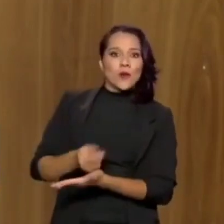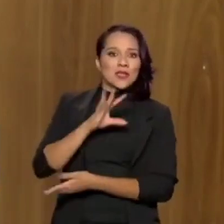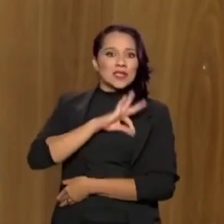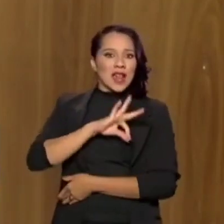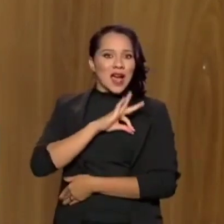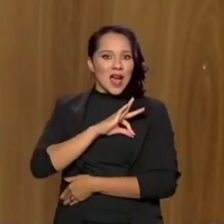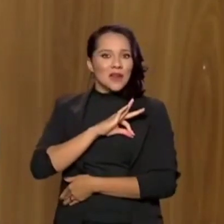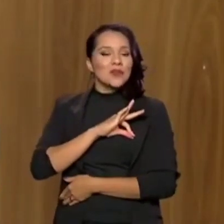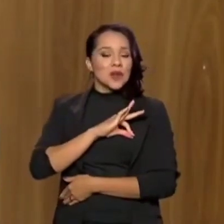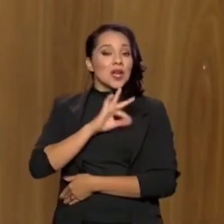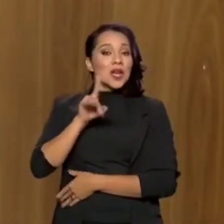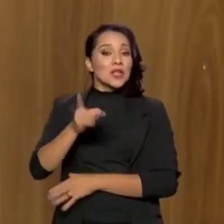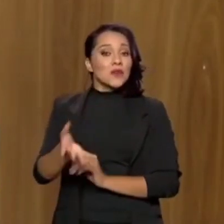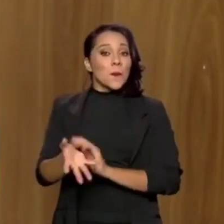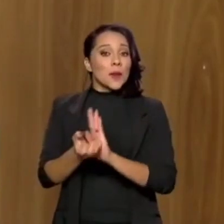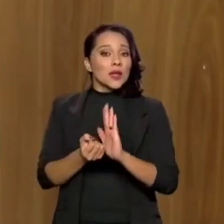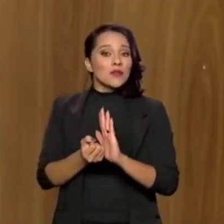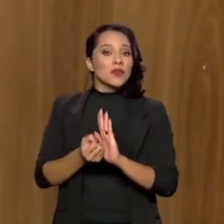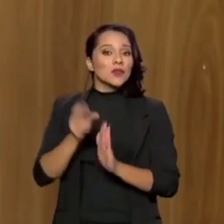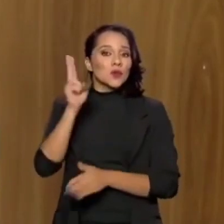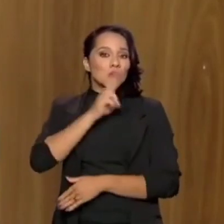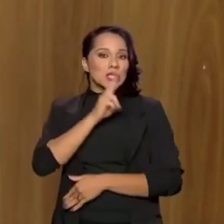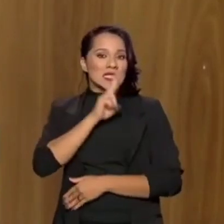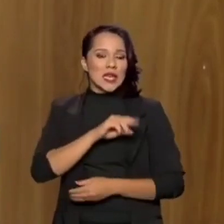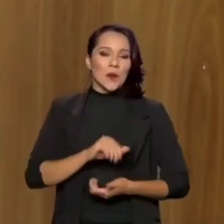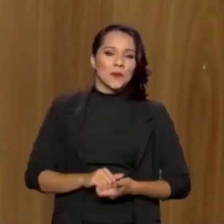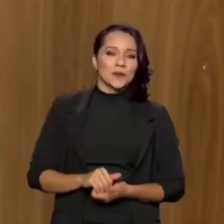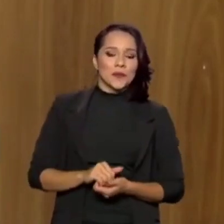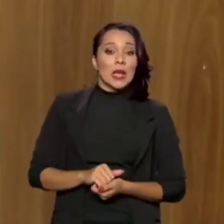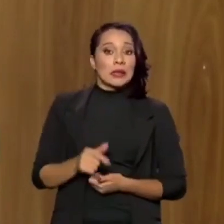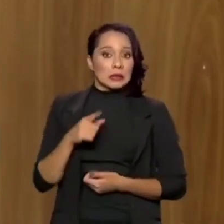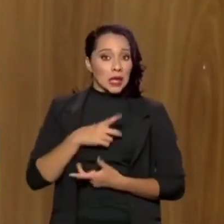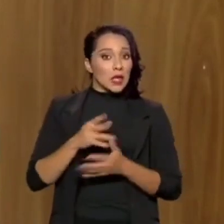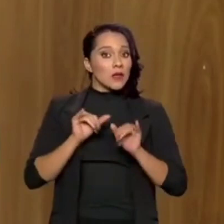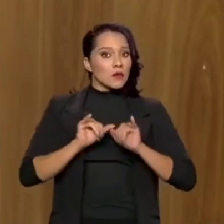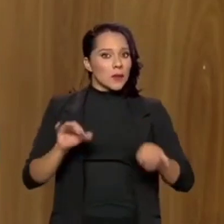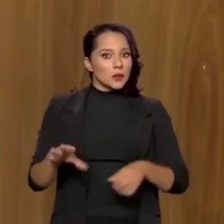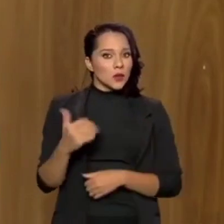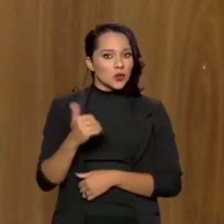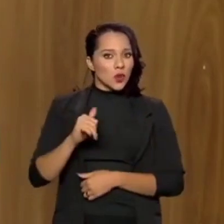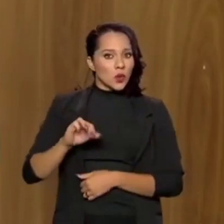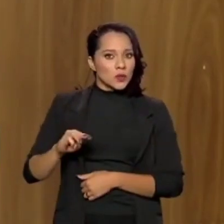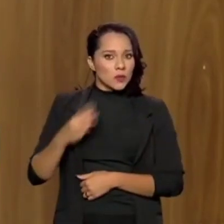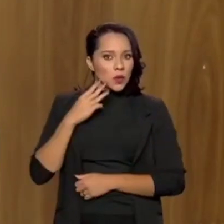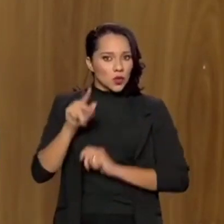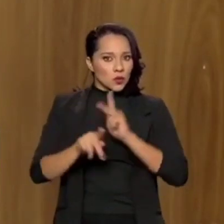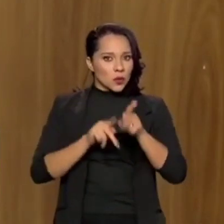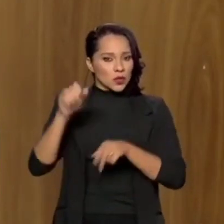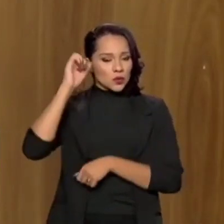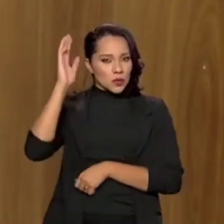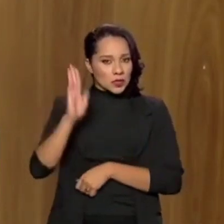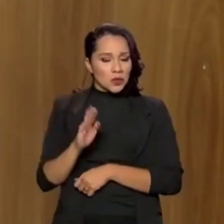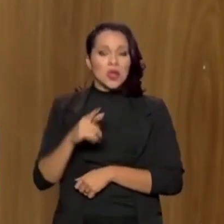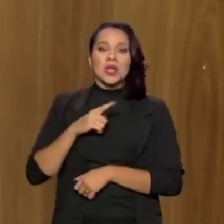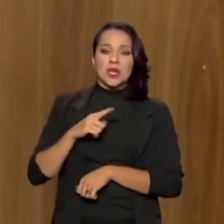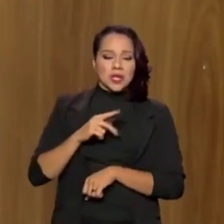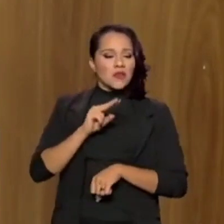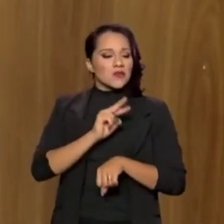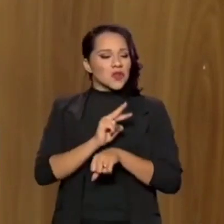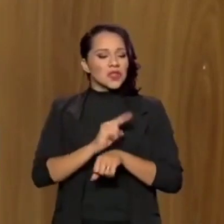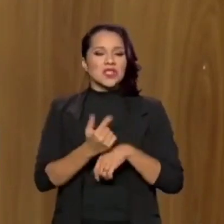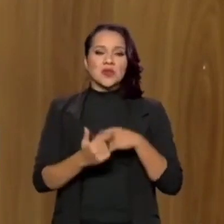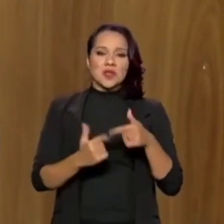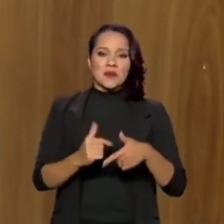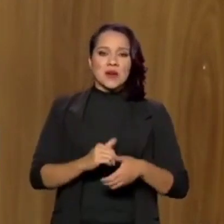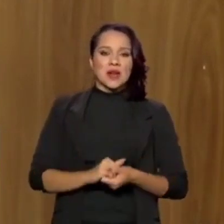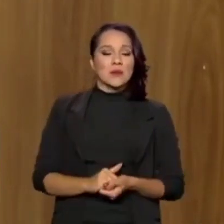foi o benefício emergencial. Nós temos os dados de 11 milhões de brasileiros que foram protegidos em seus